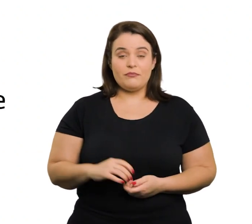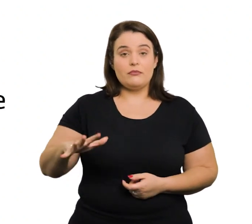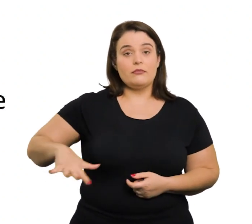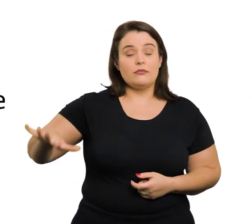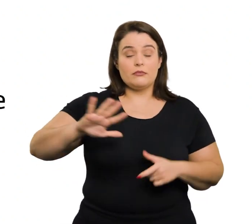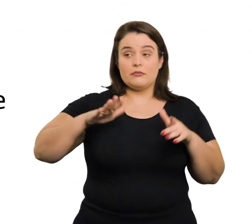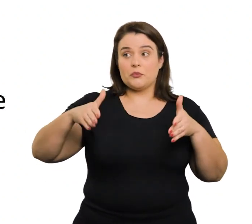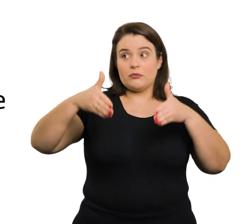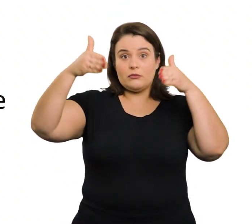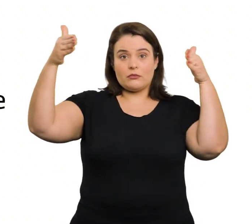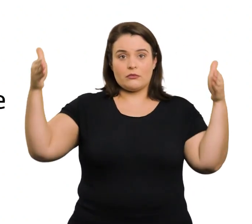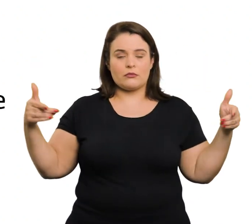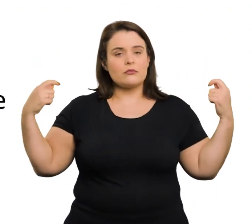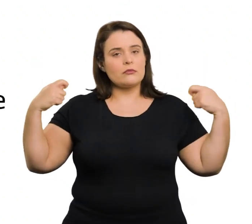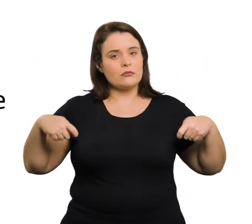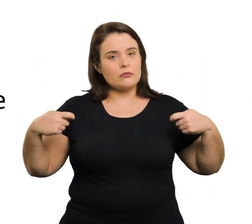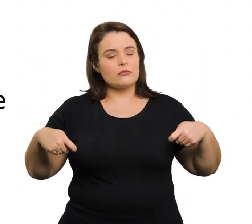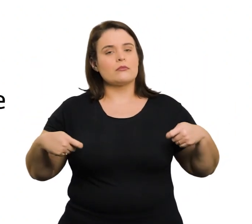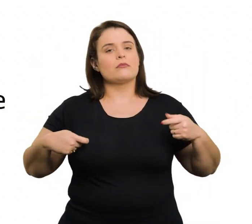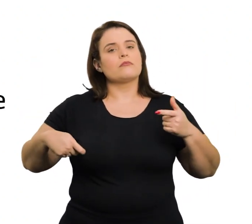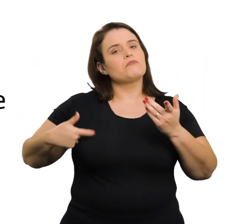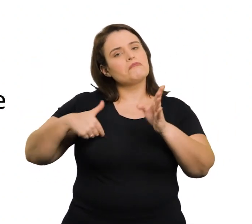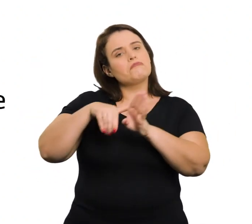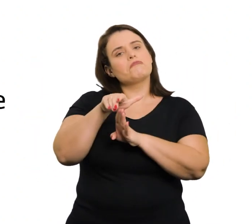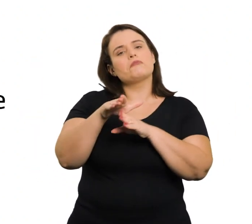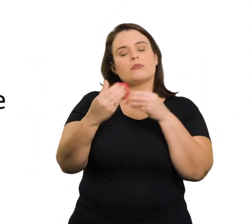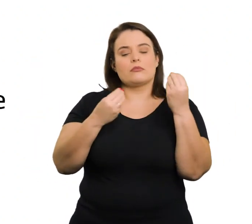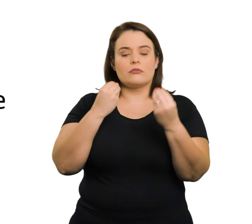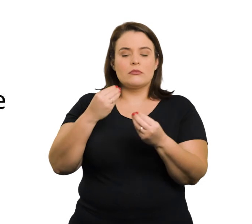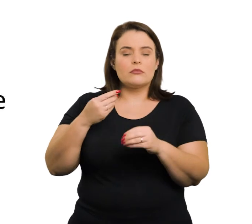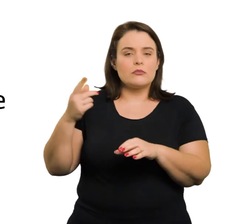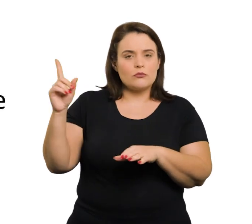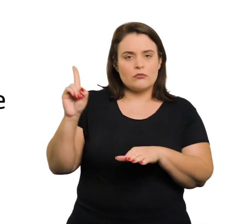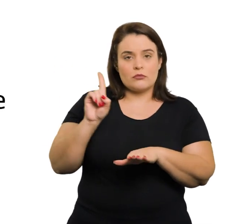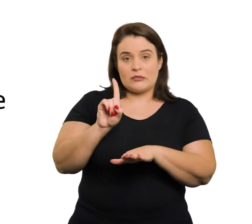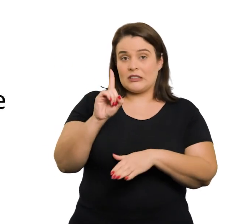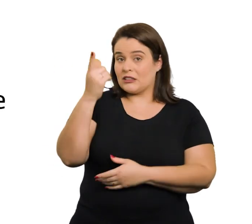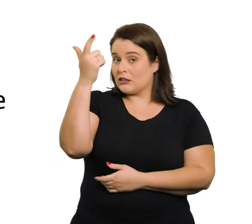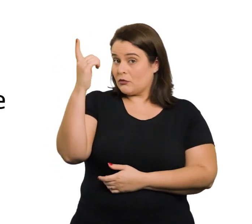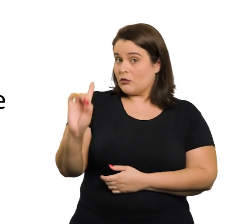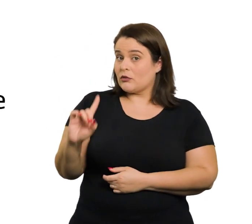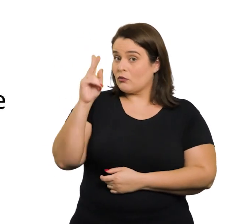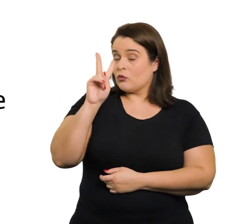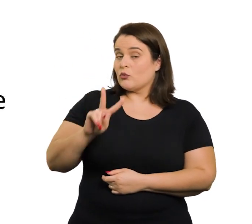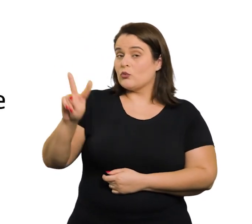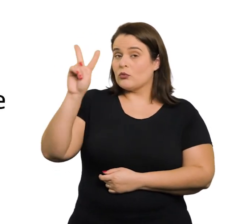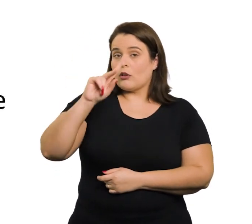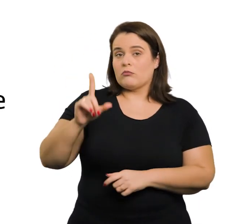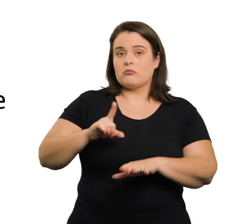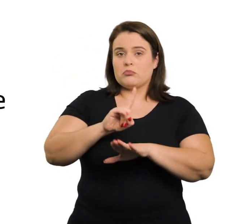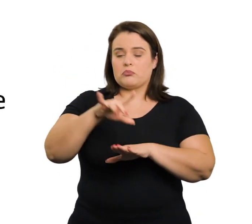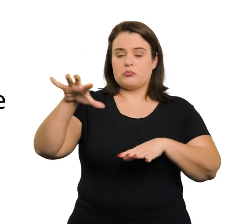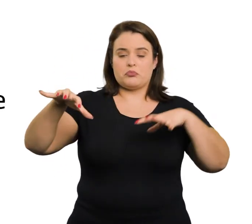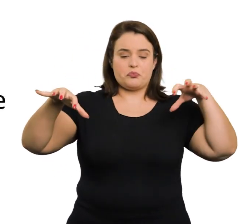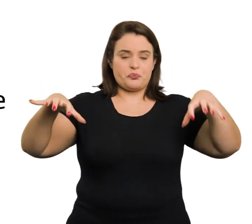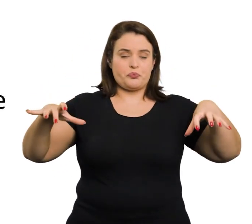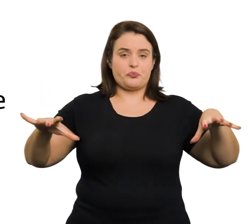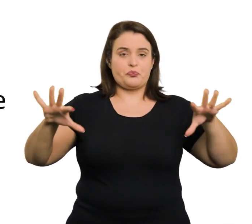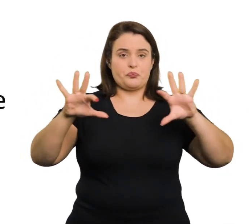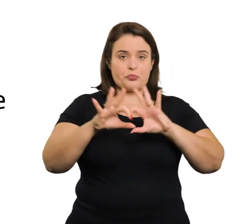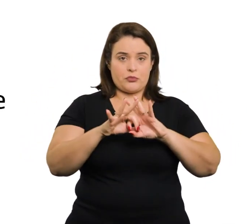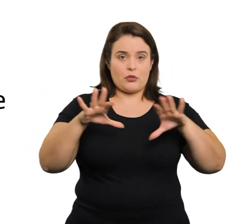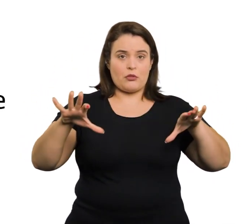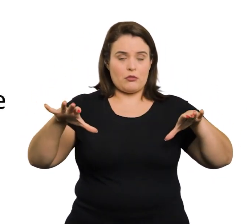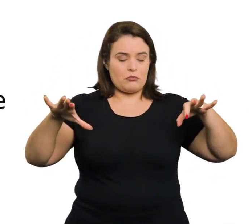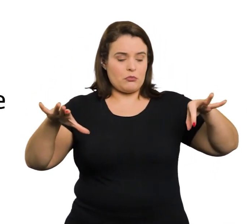utilizado em espaços amplos, onde seja necessária a orientação de deslocamento da pessoa com deficiência visual na conexão